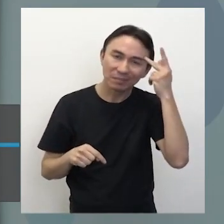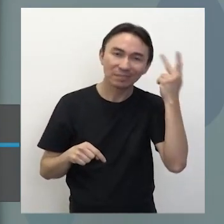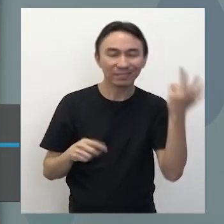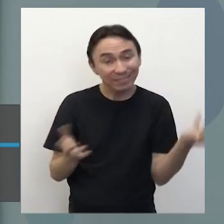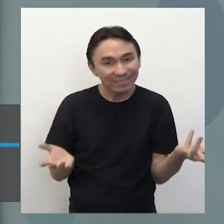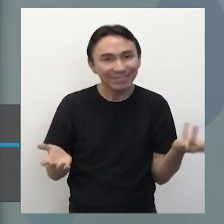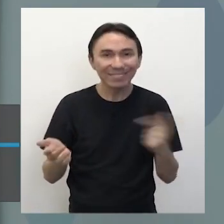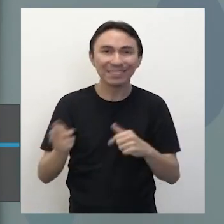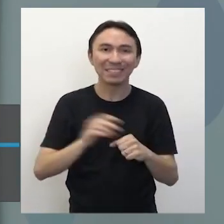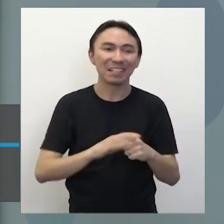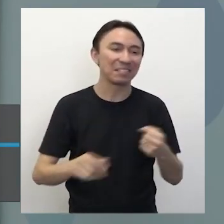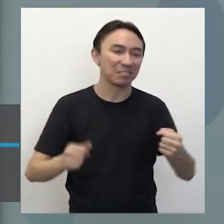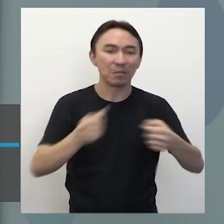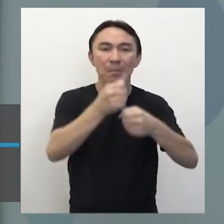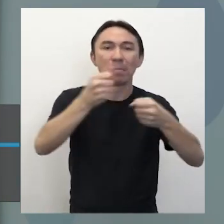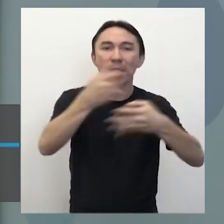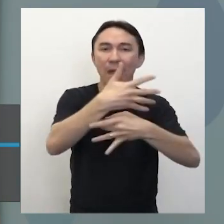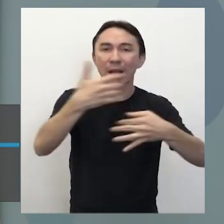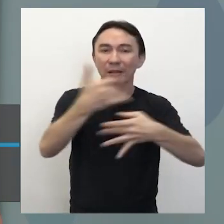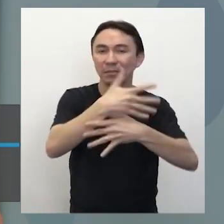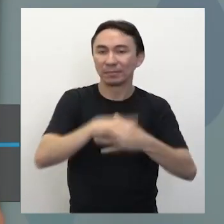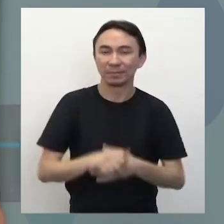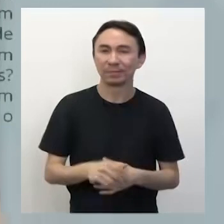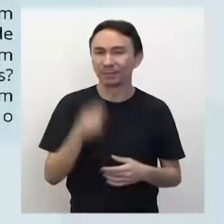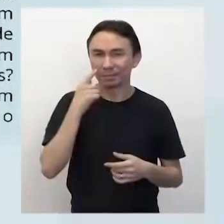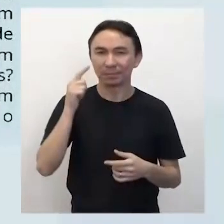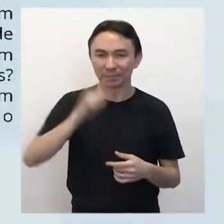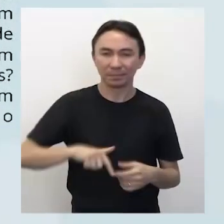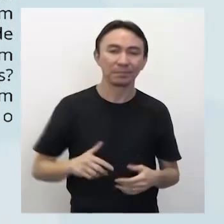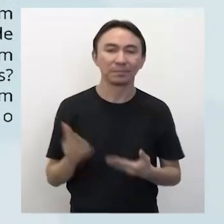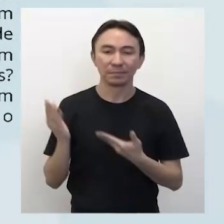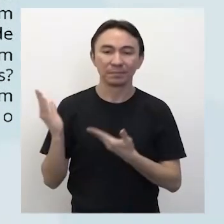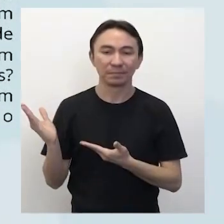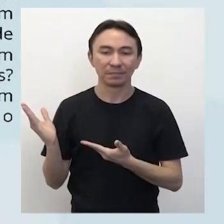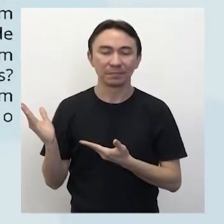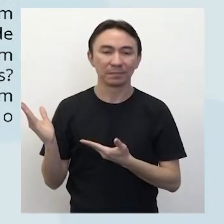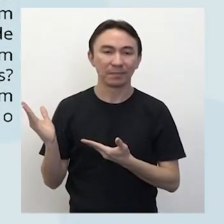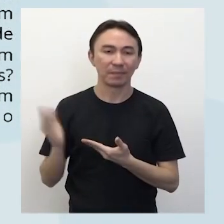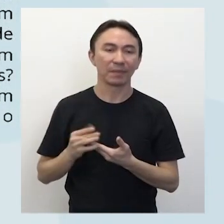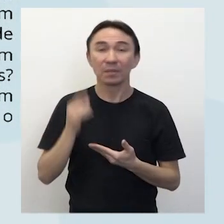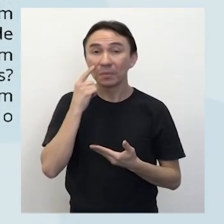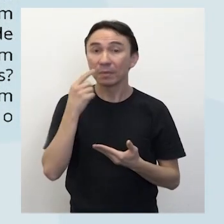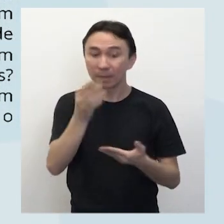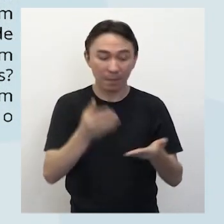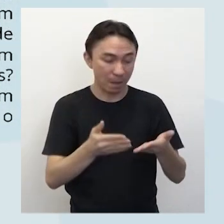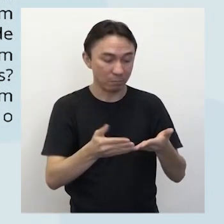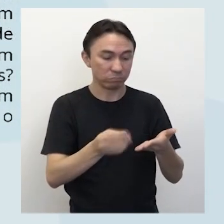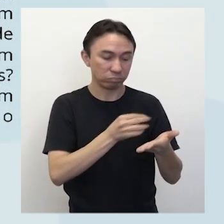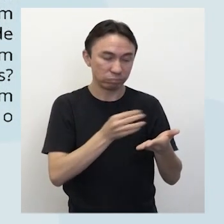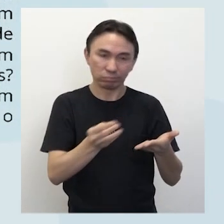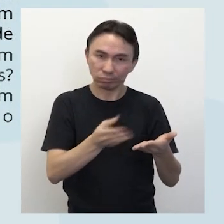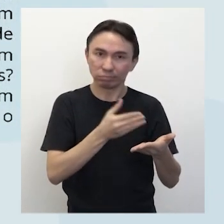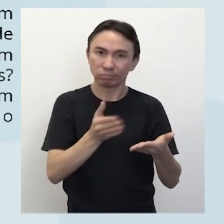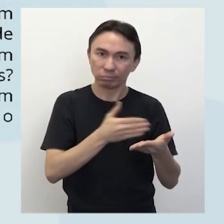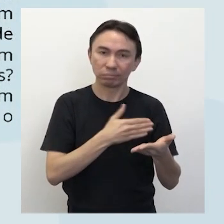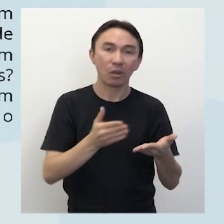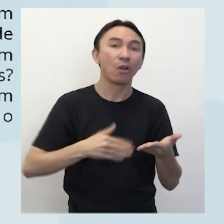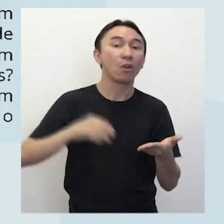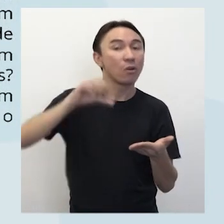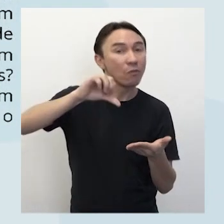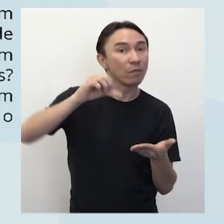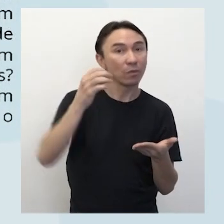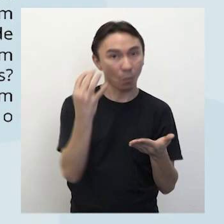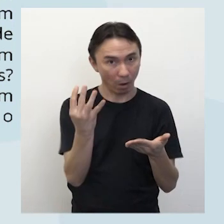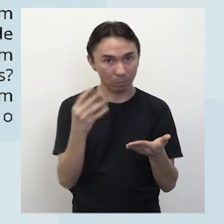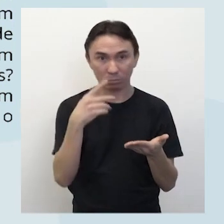grandes centros. É isto. Na tela, por favor, um resumo. Vá até a página 94 do caderno do aluno.